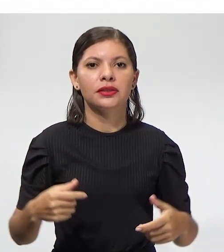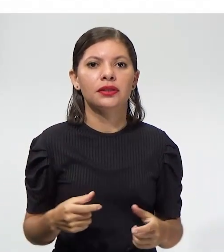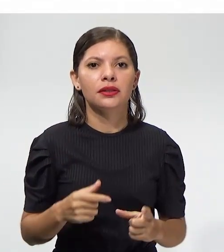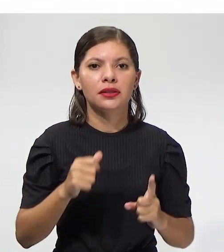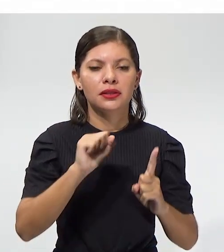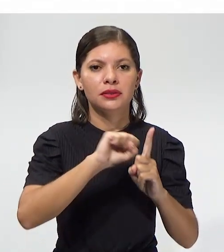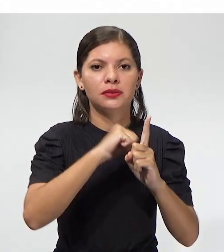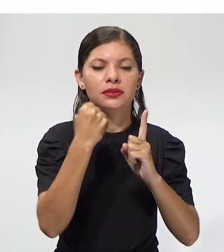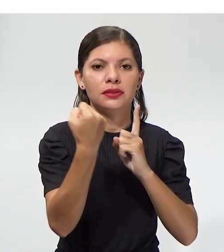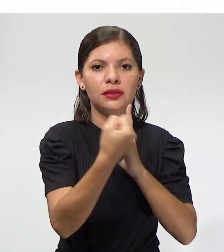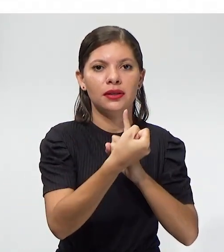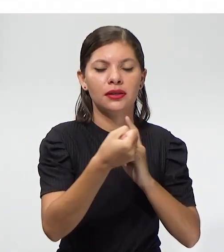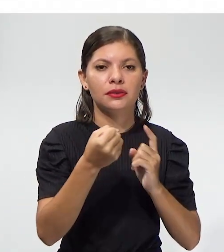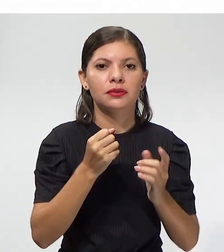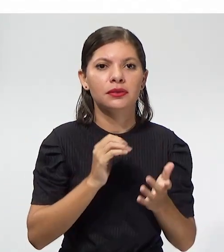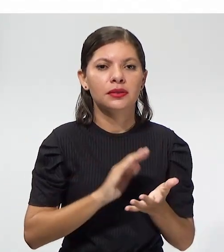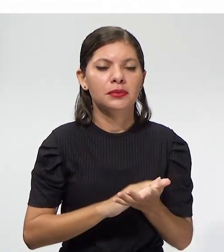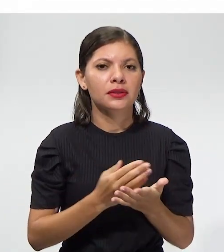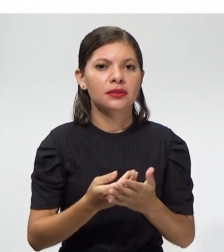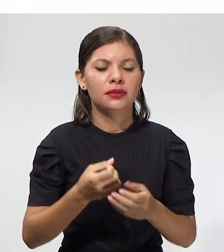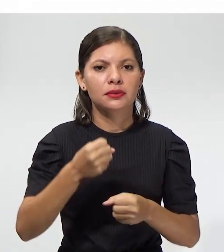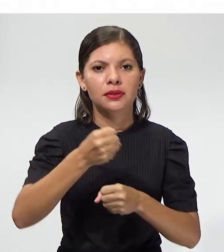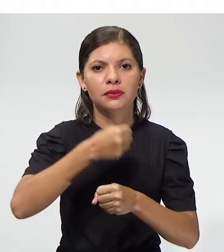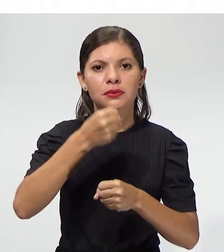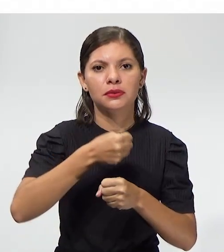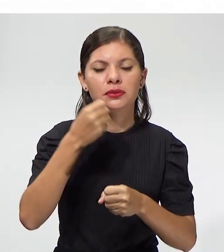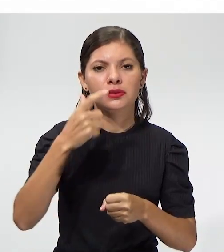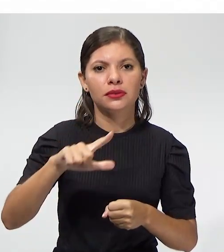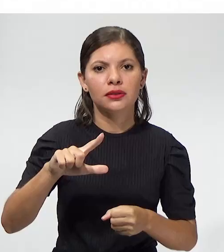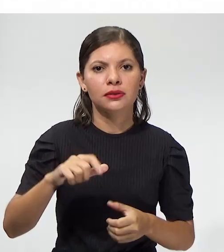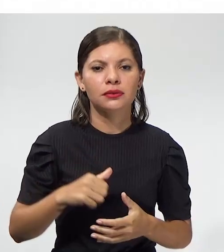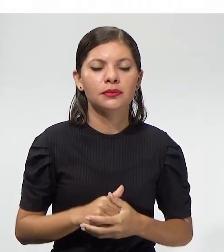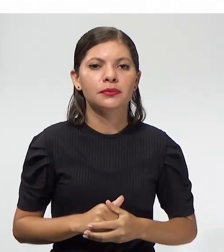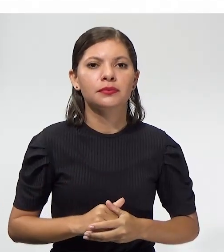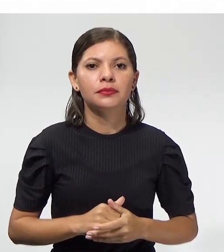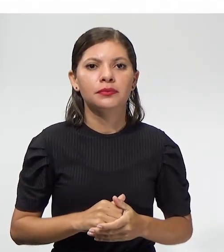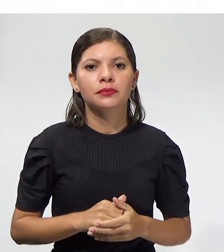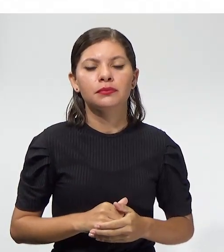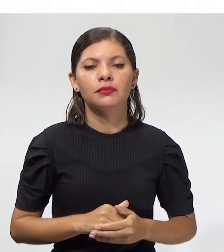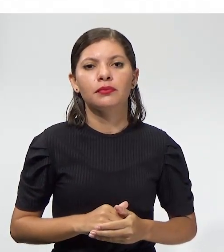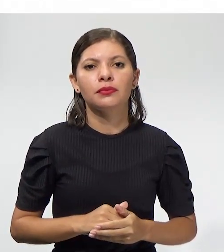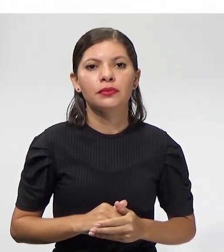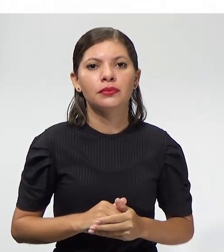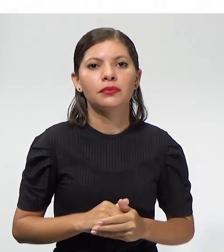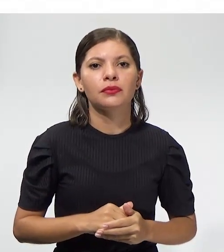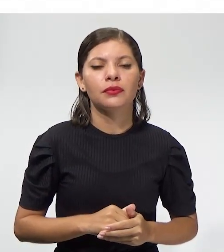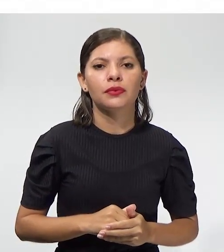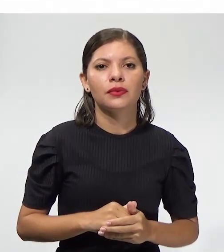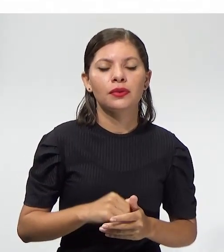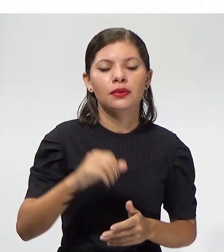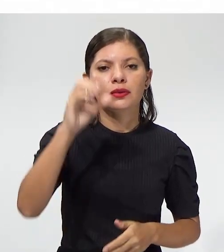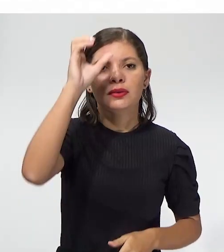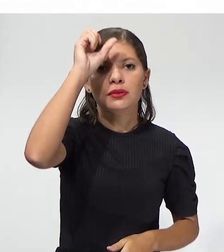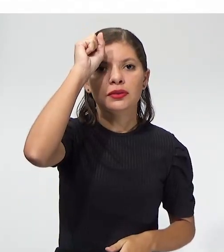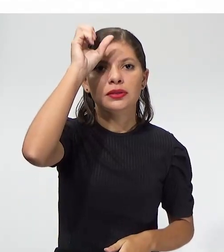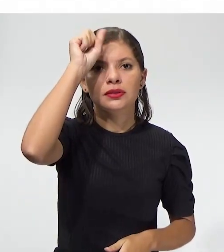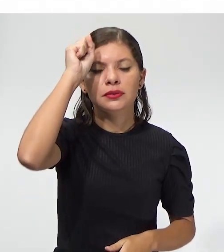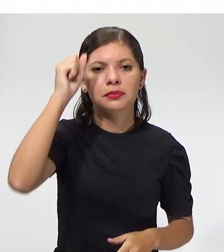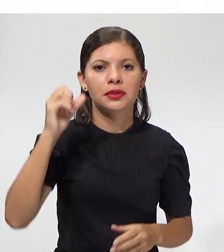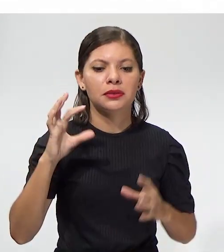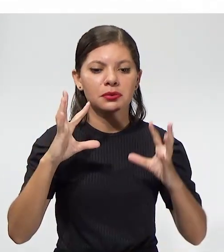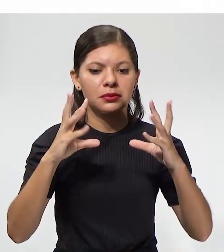uma interpretação e uma reconstrução daquela informação. Então, logo, o conhecimento, ele não é algo